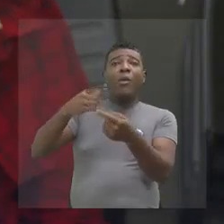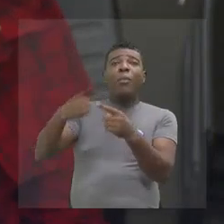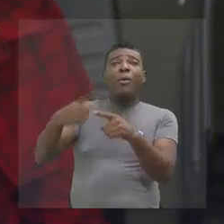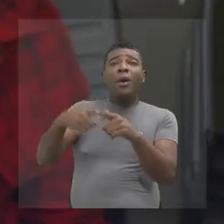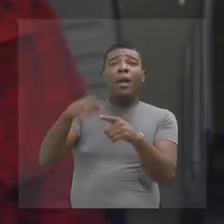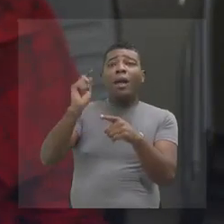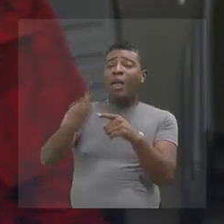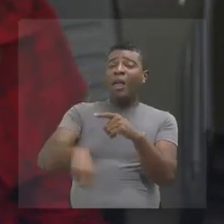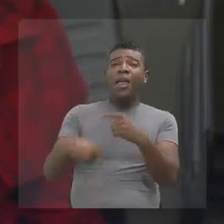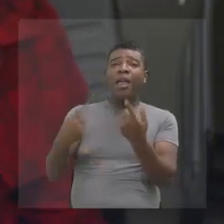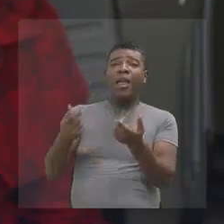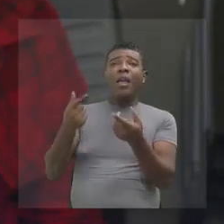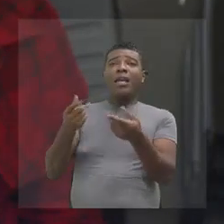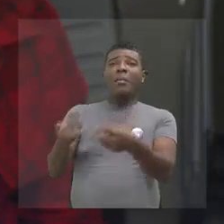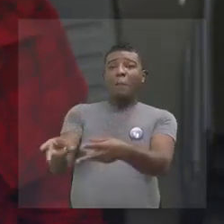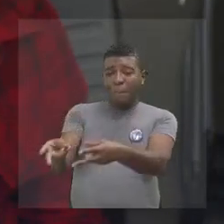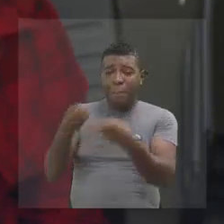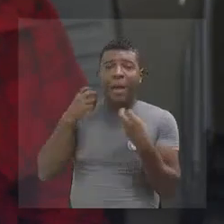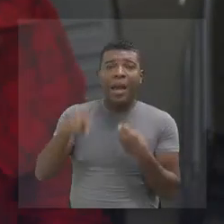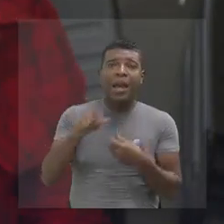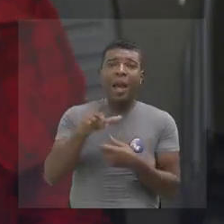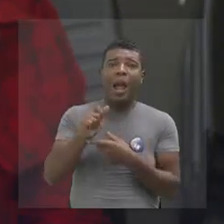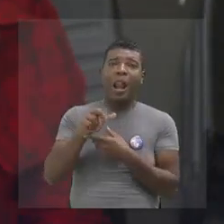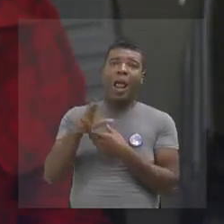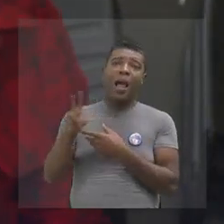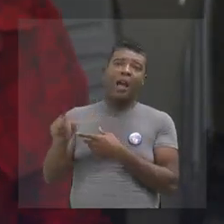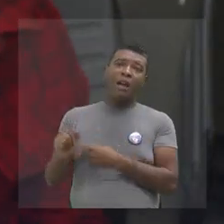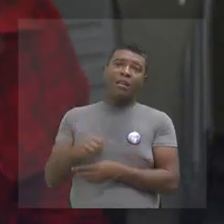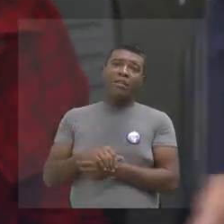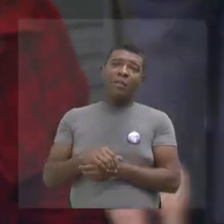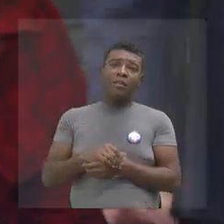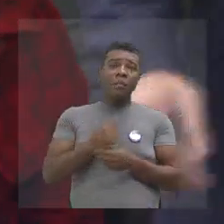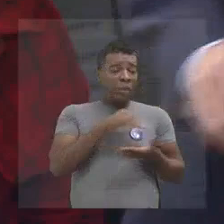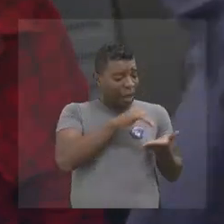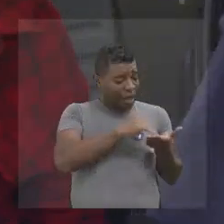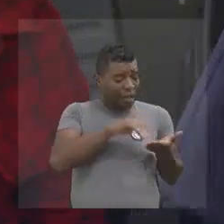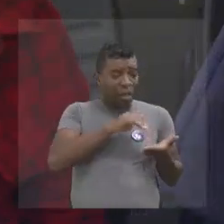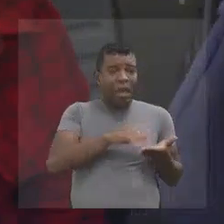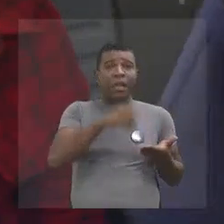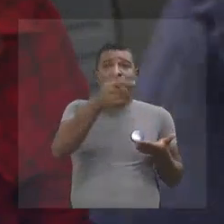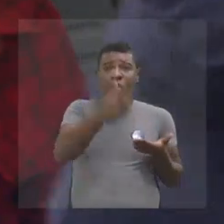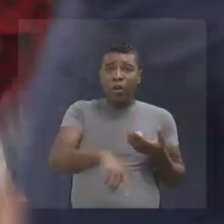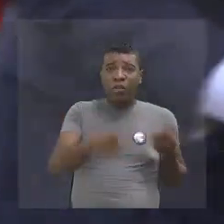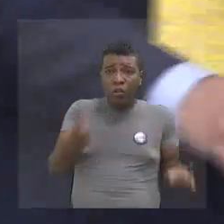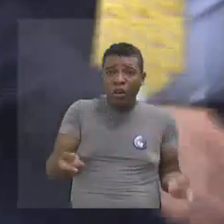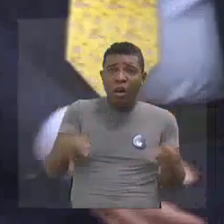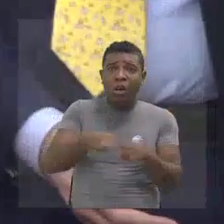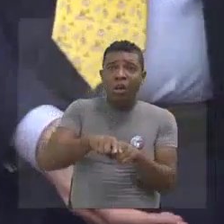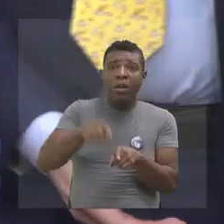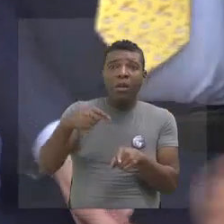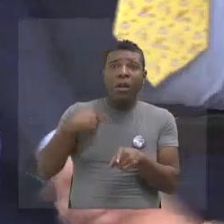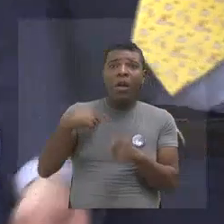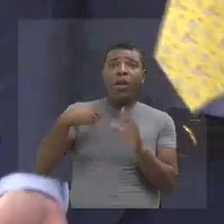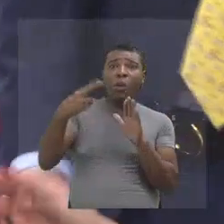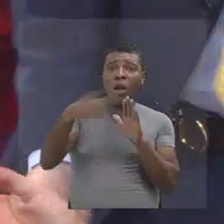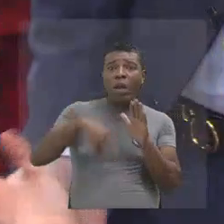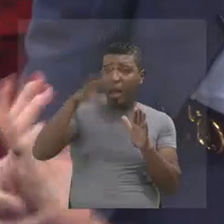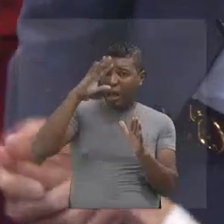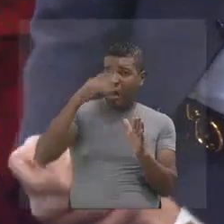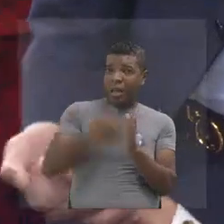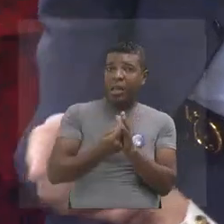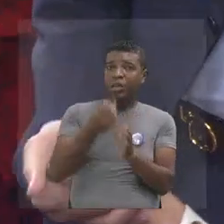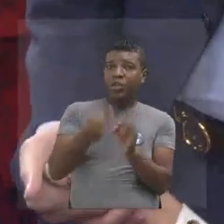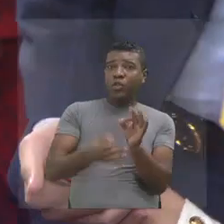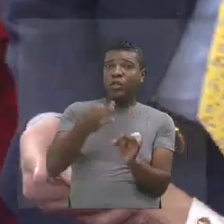Lavra e querendo ou não a secretaria renovou sucessivamente os táxis eu li que a decisão judicial